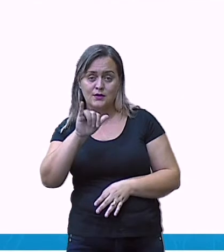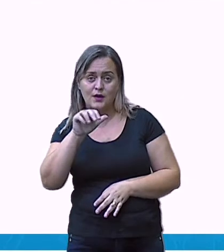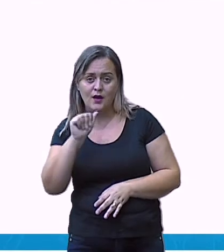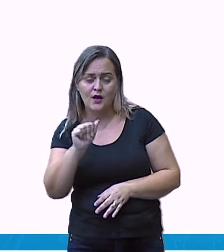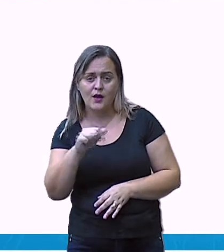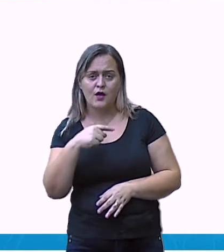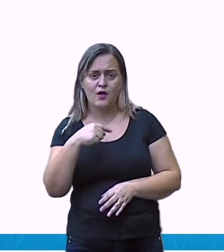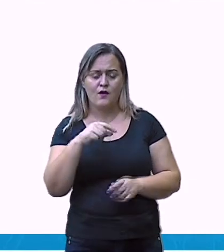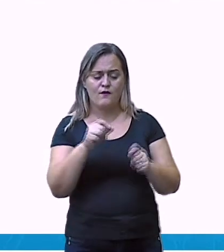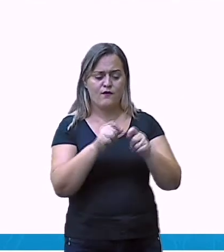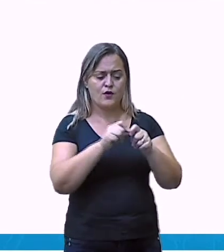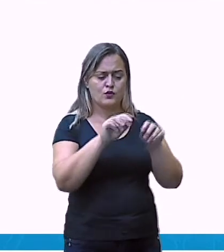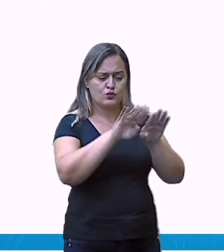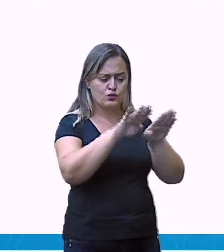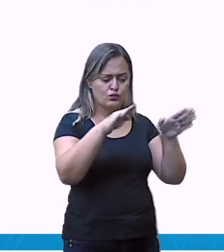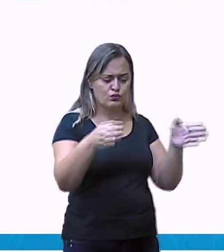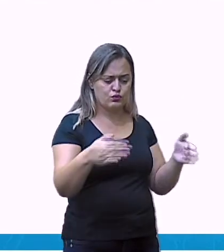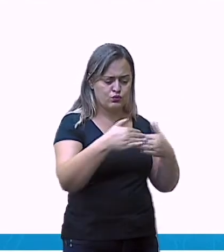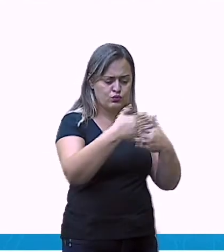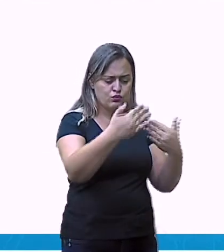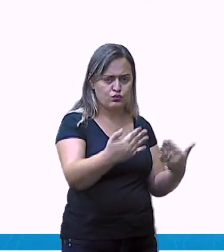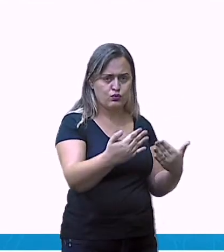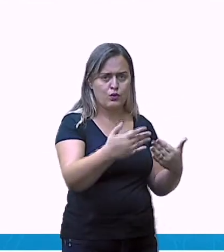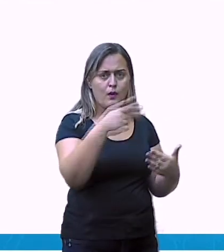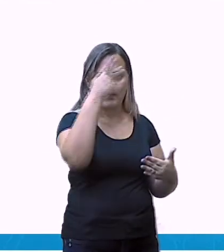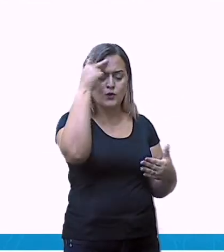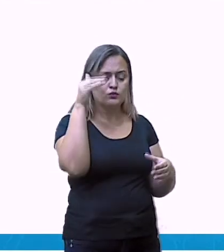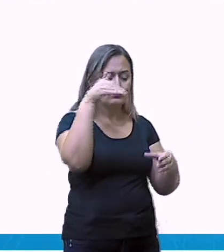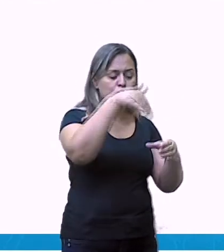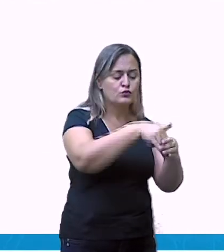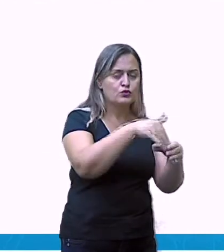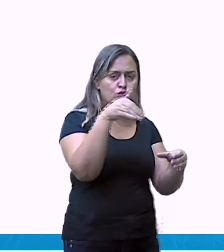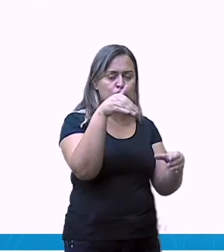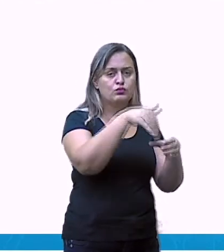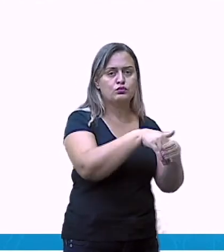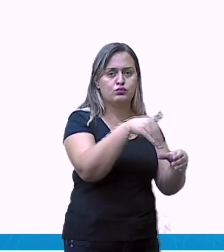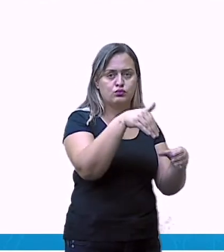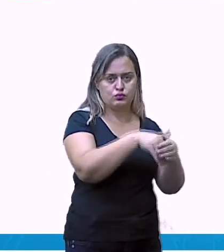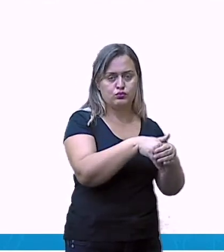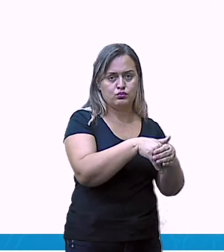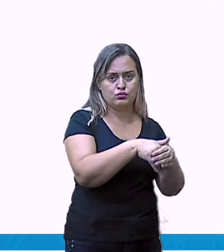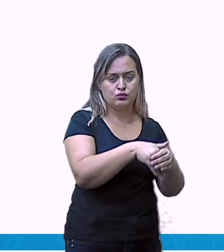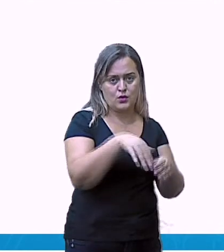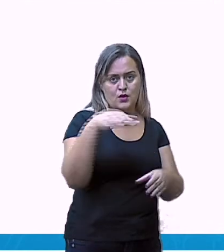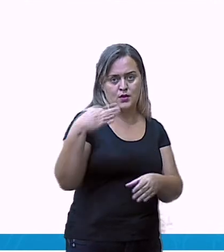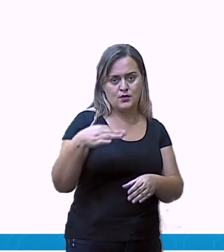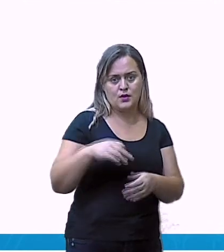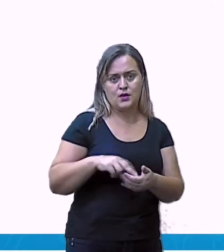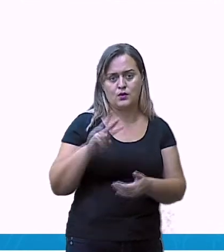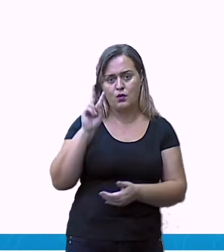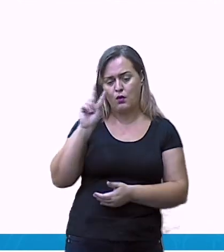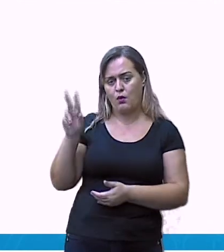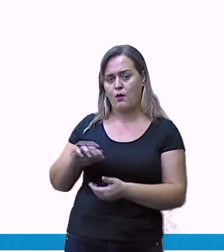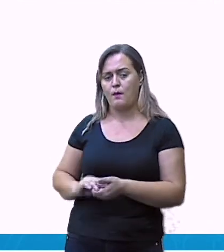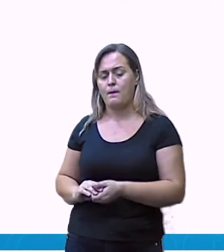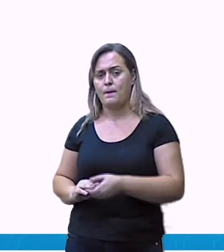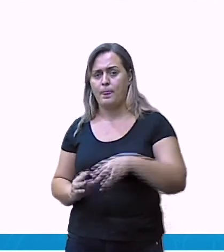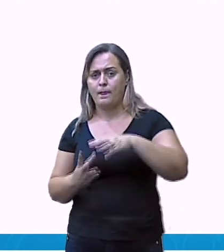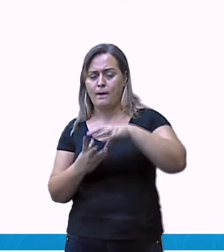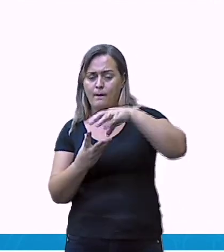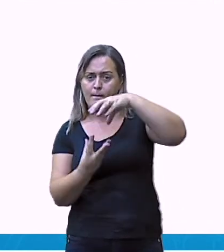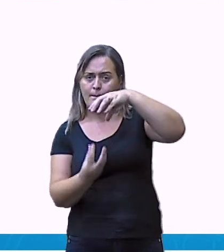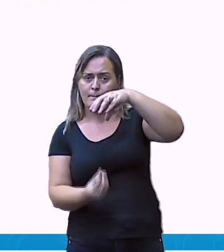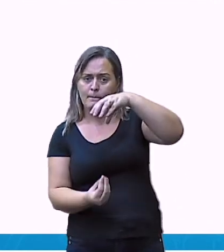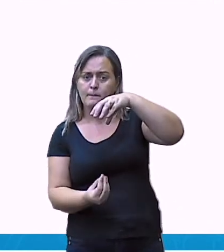nessa urna, ela olhou os legumes orgânicos preferidos, que são berinjela, 24 votos,